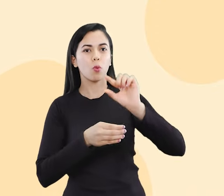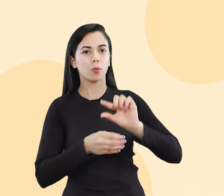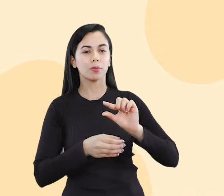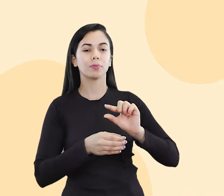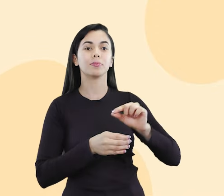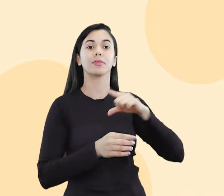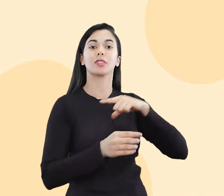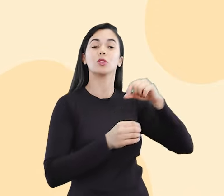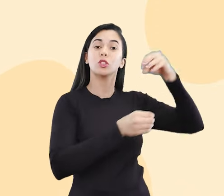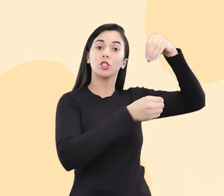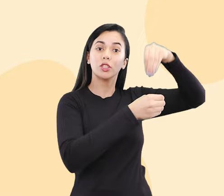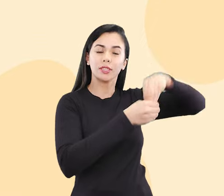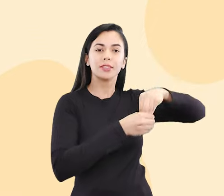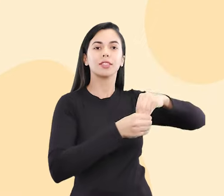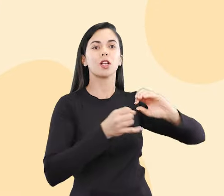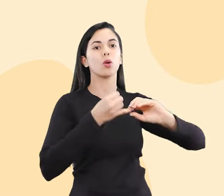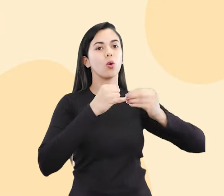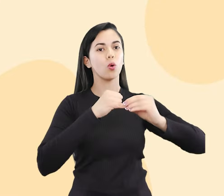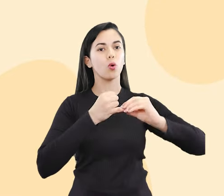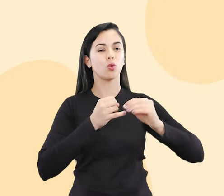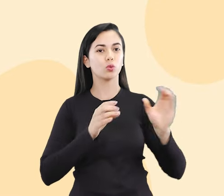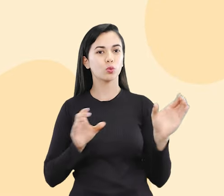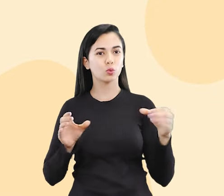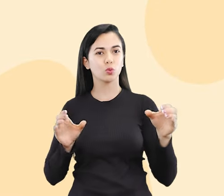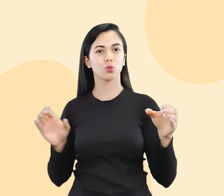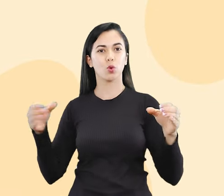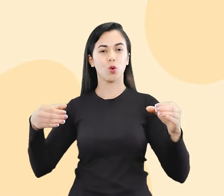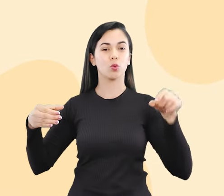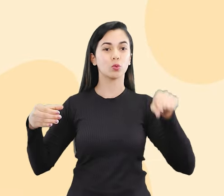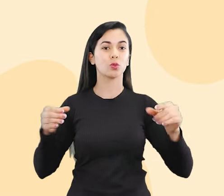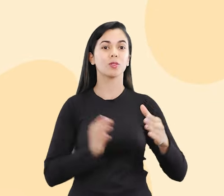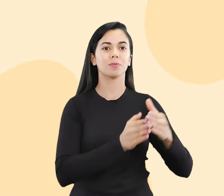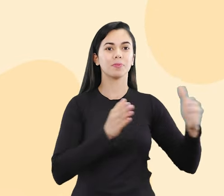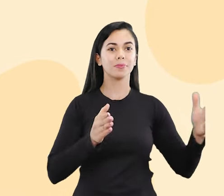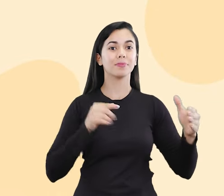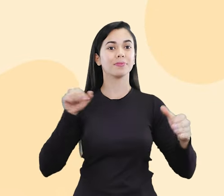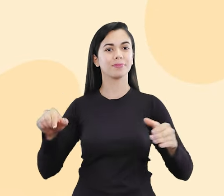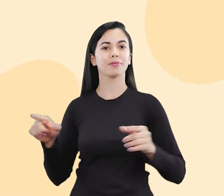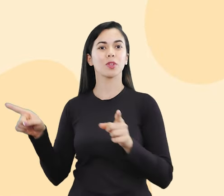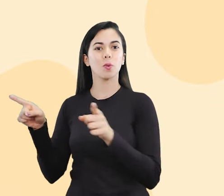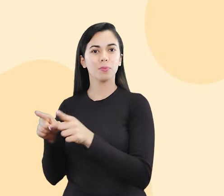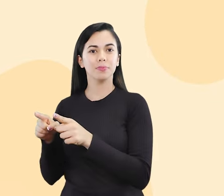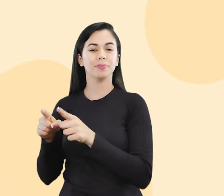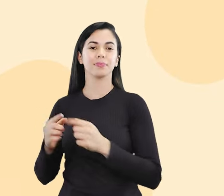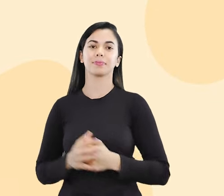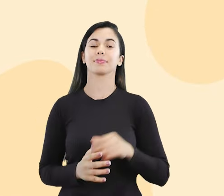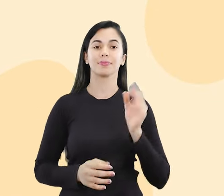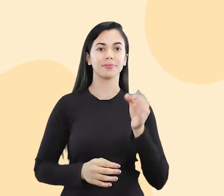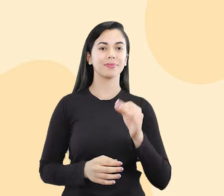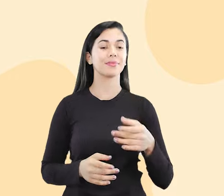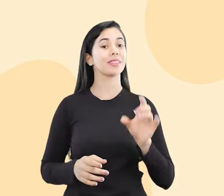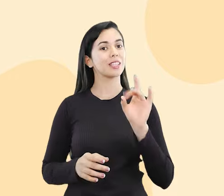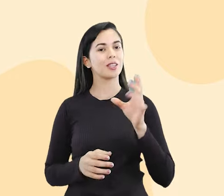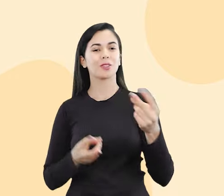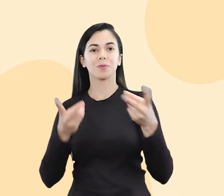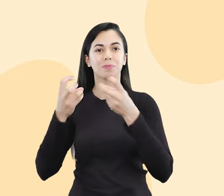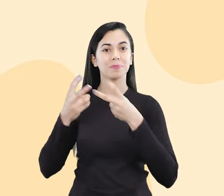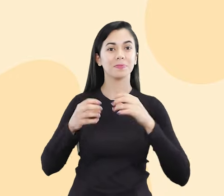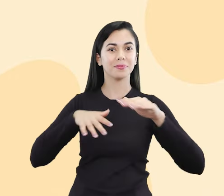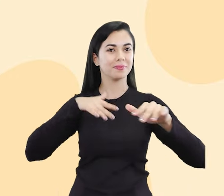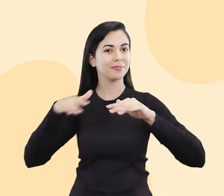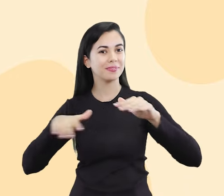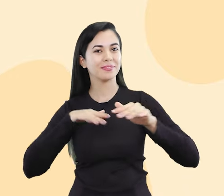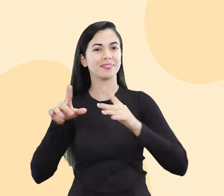grãos de feijão para formar dois chocalhos, um grande e um pequeno. E é só acompanhar com